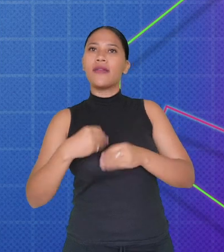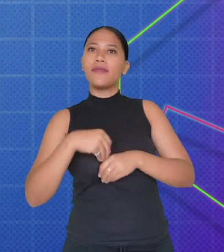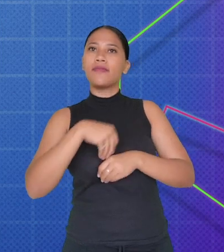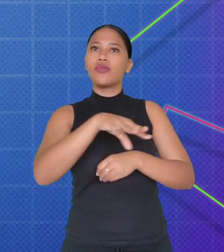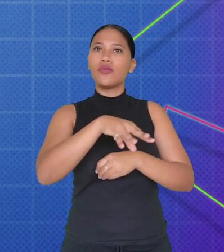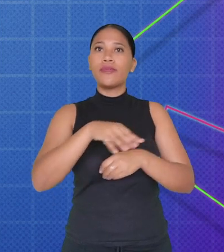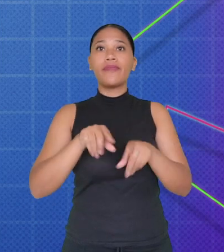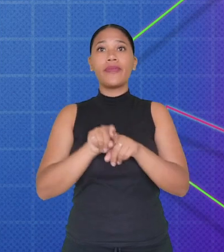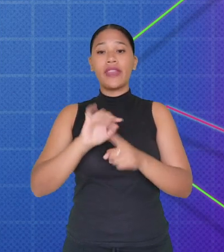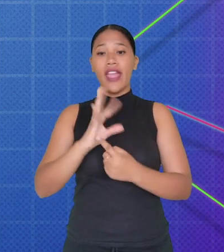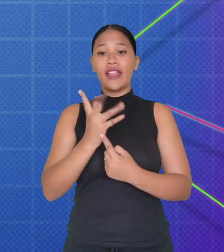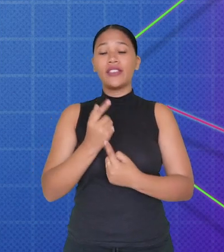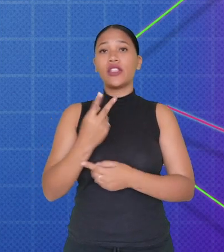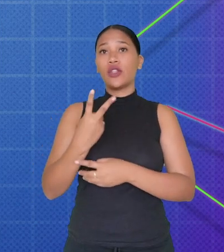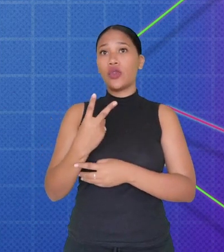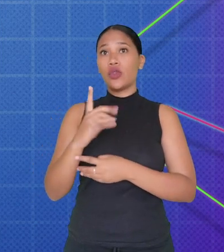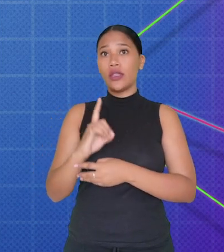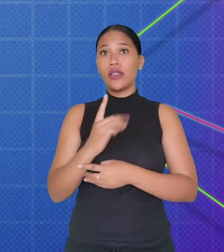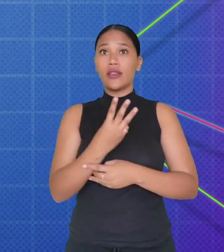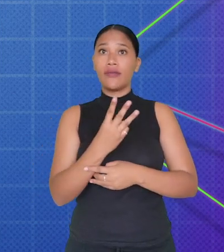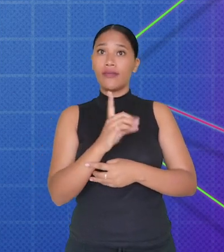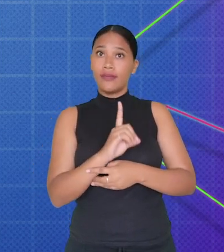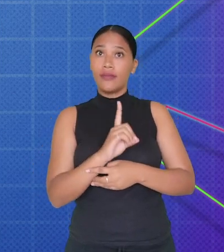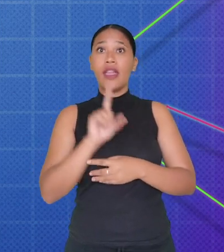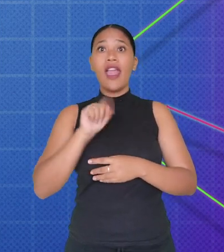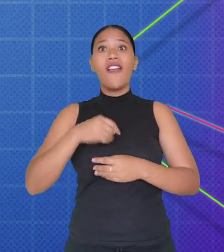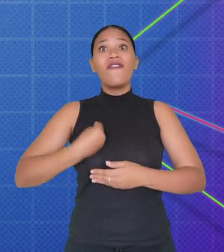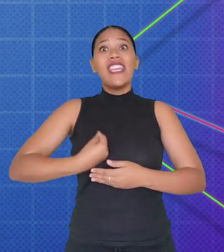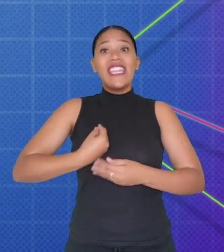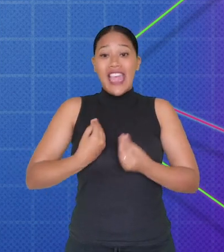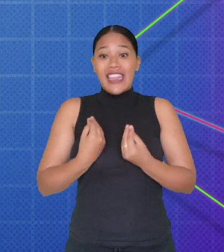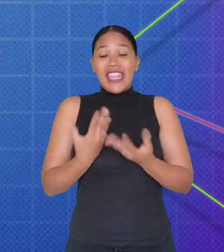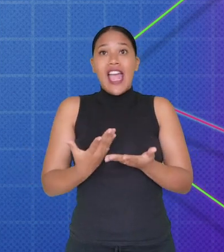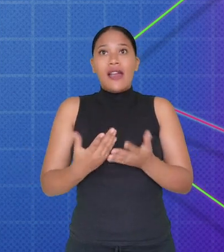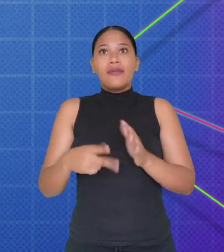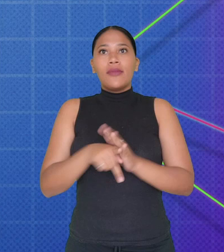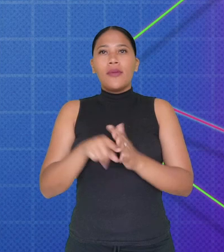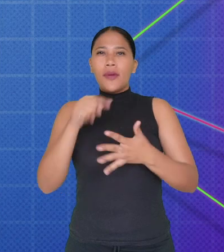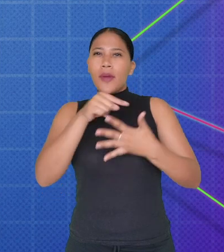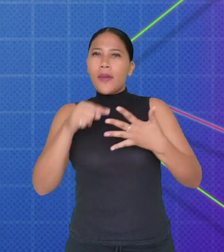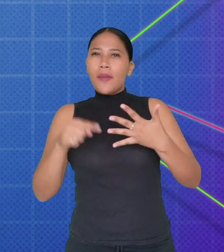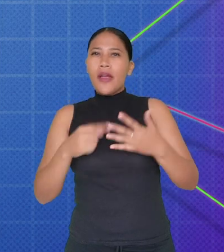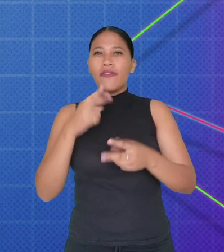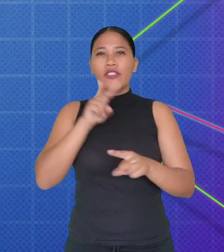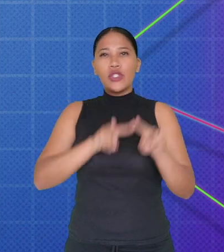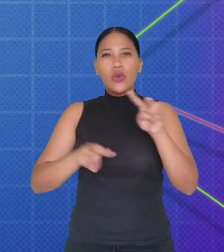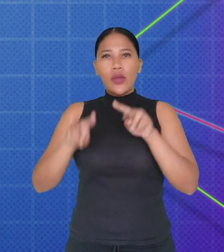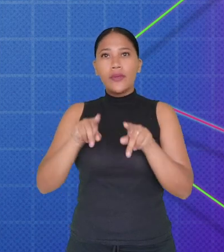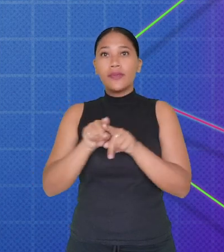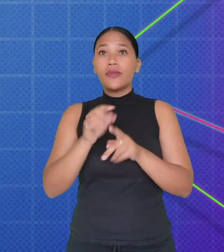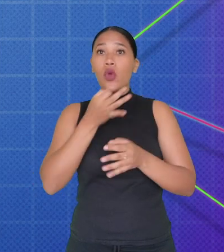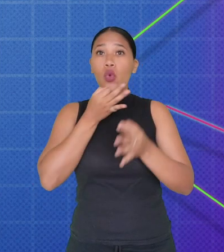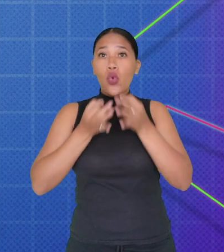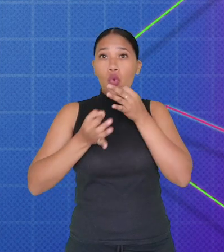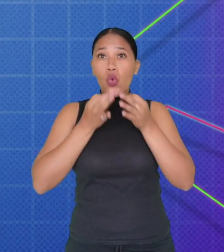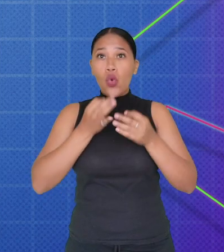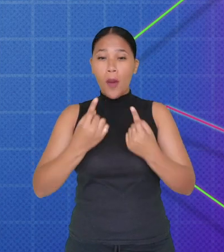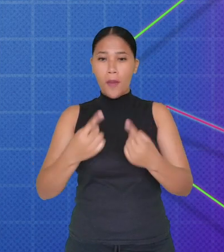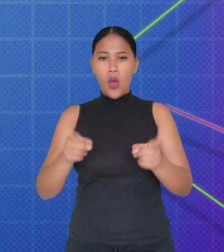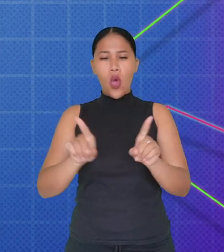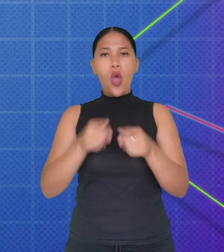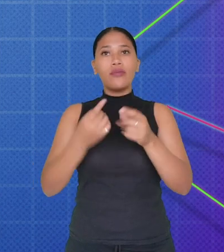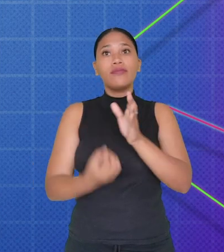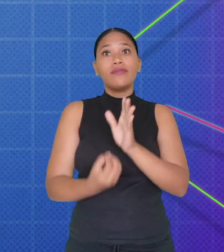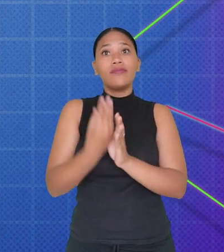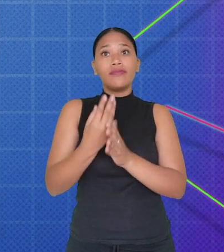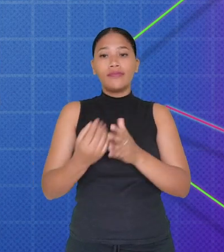demais áreas artistas 2D e 3D são aqueles que dão vida o jogo com elementos visuais sonoplastas e músicos